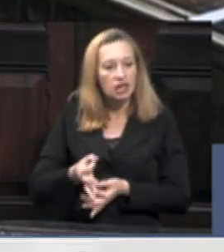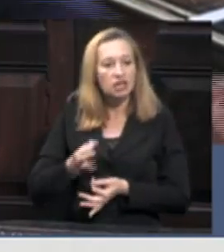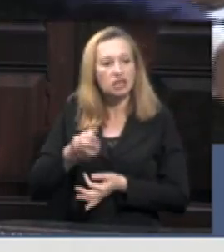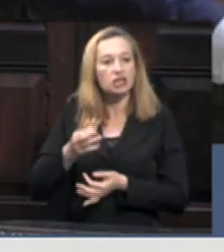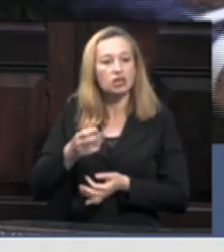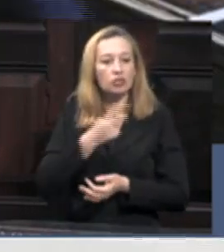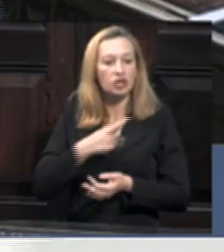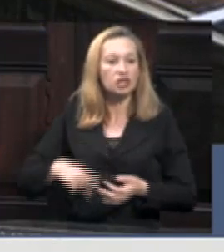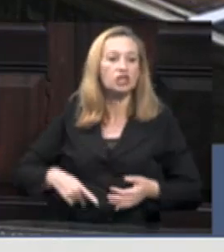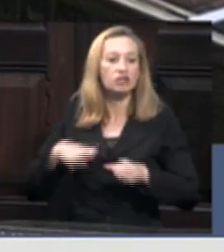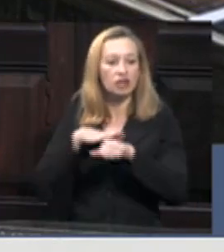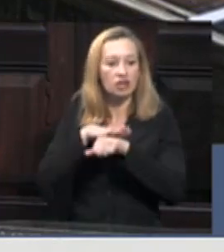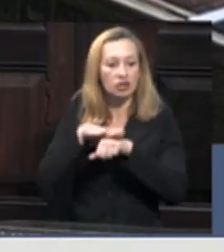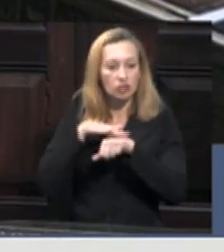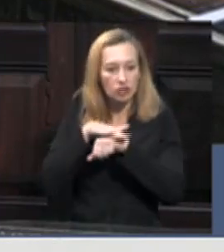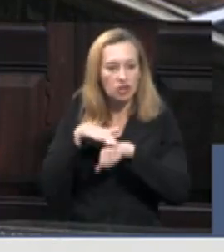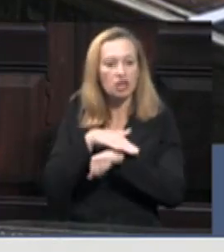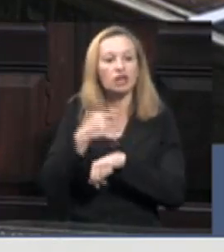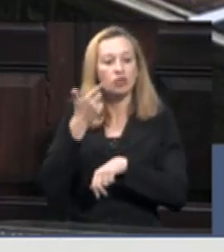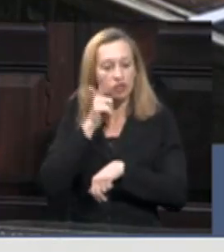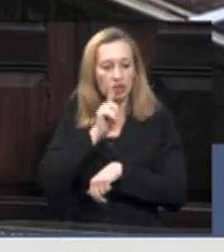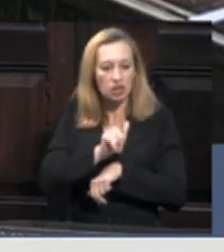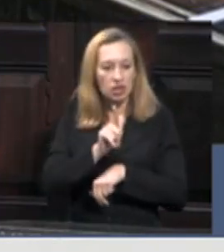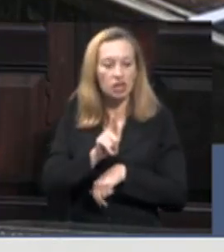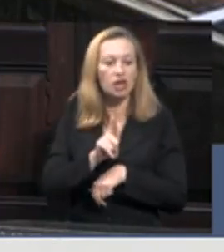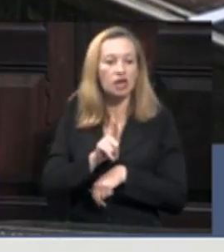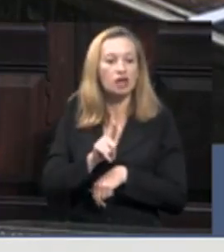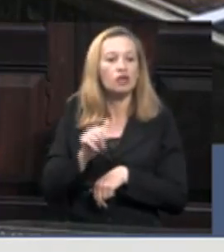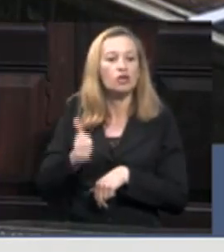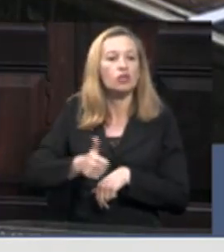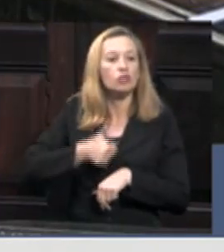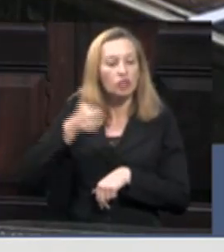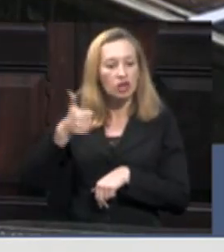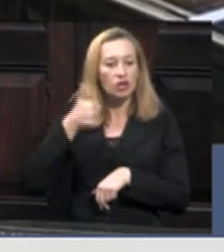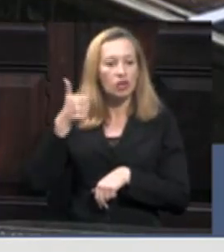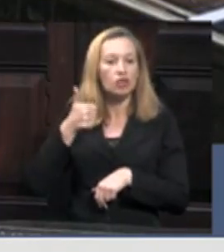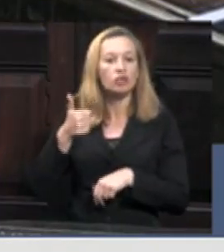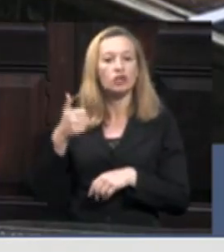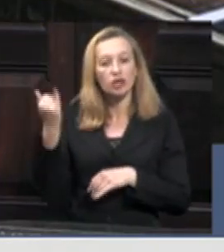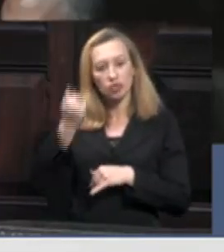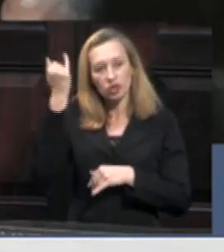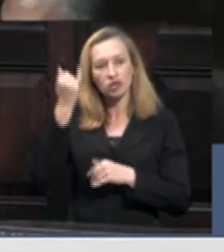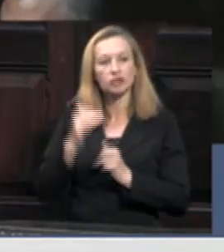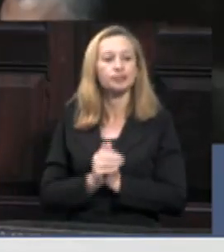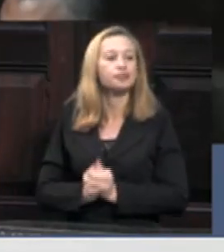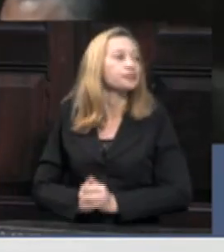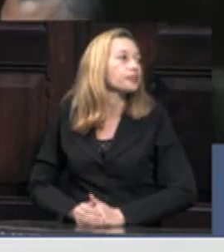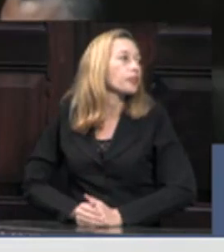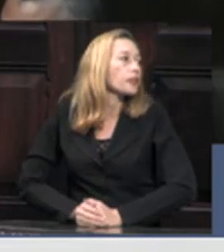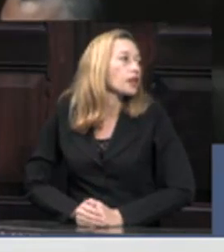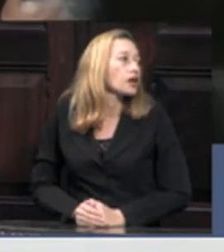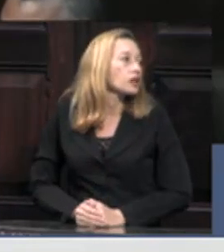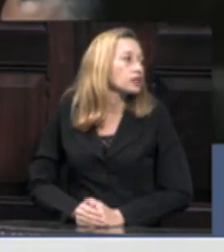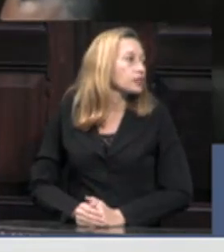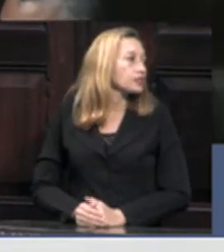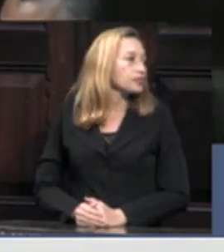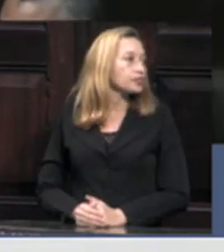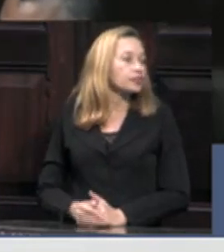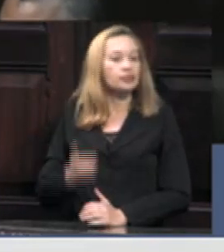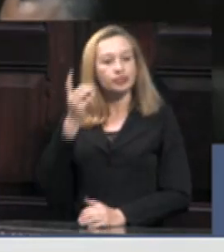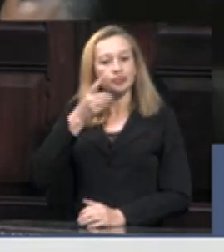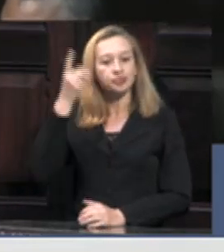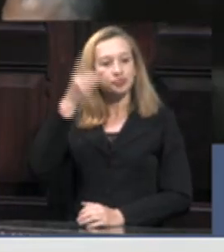Vossa Excelência e os demais deputados, a gente consiga lograr êxito dessa matéria tão importante. Deputado Valdec, deputado